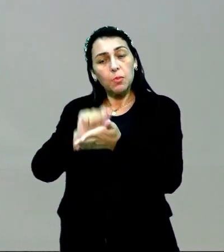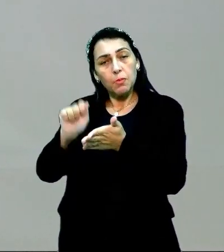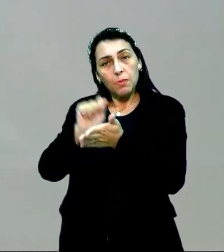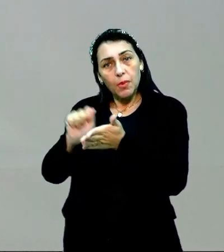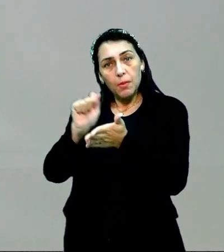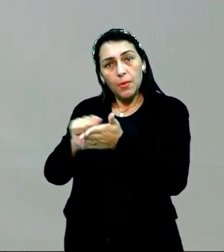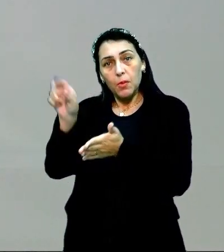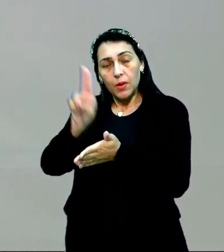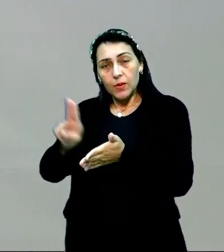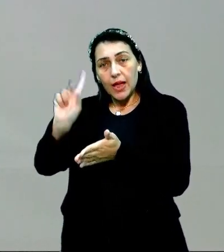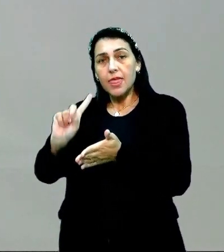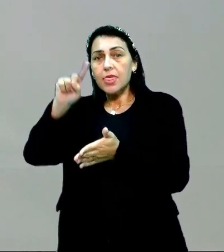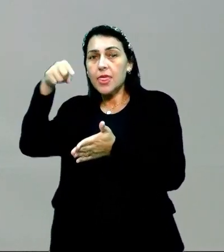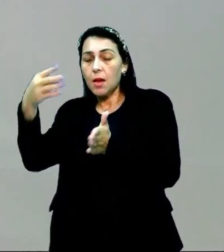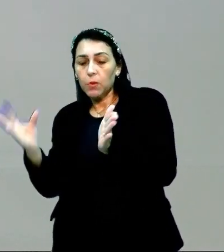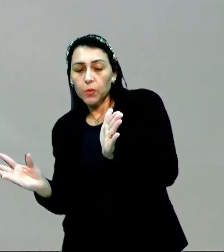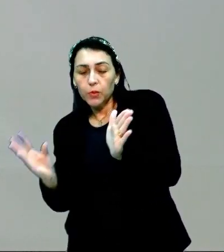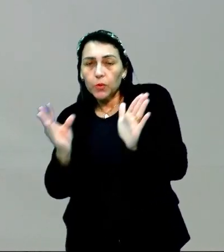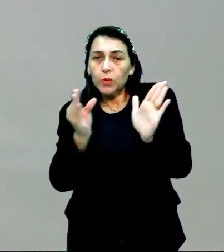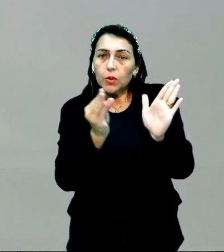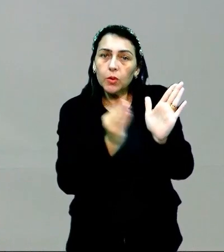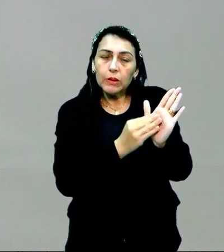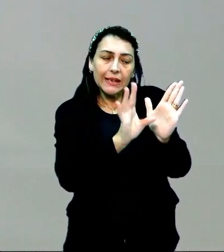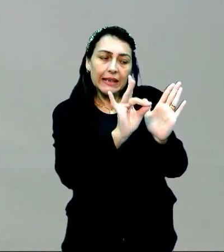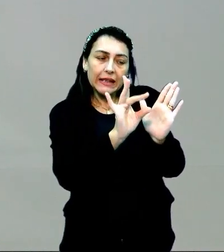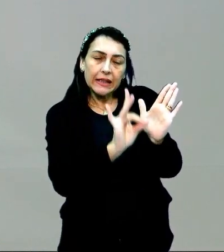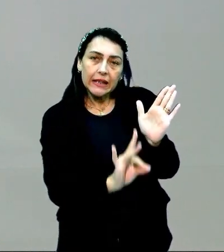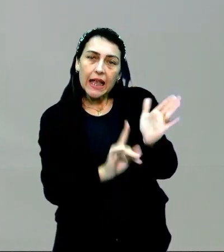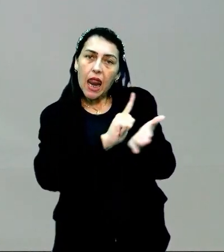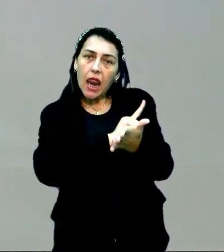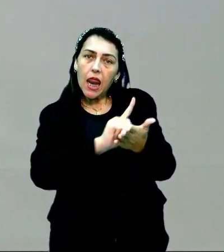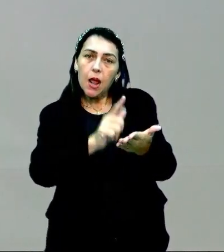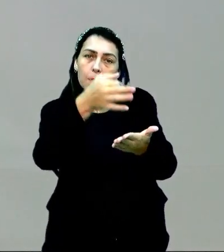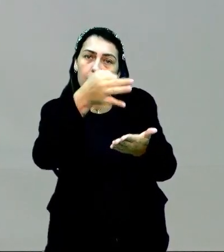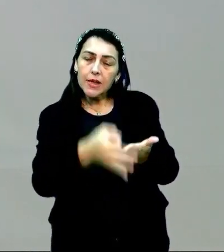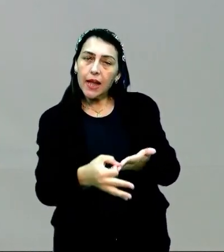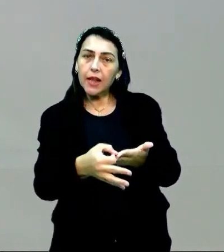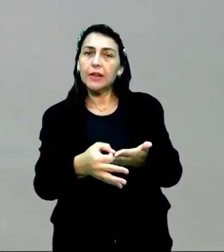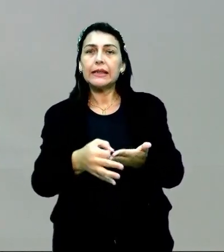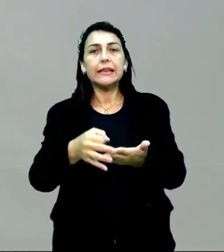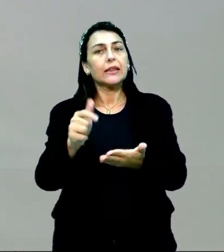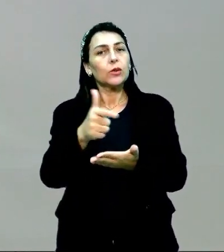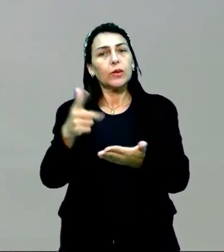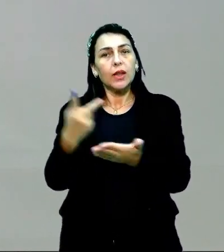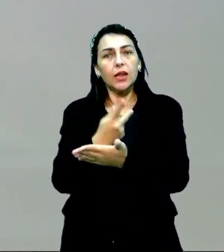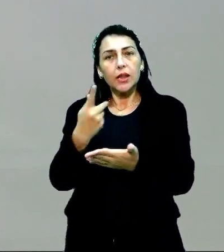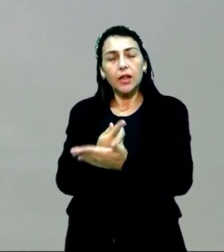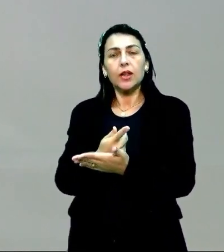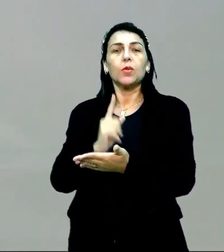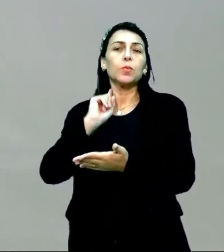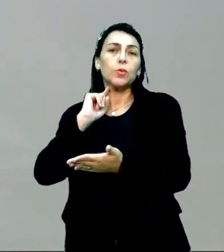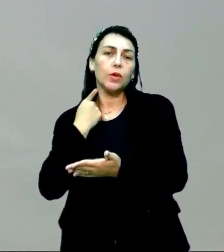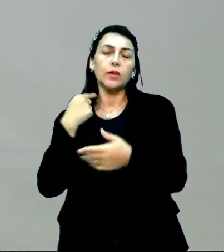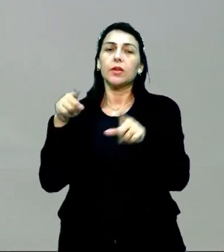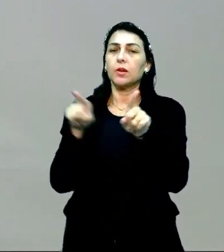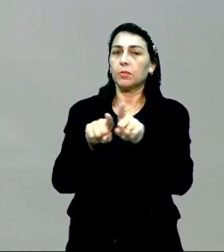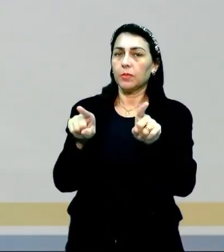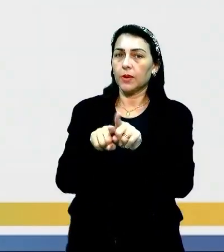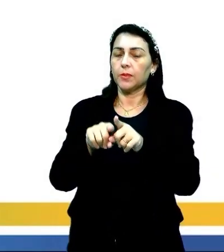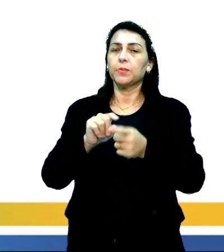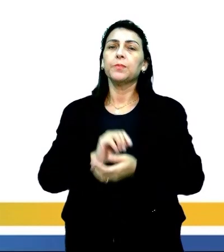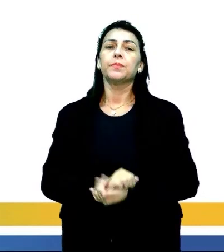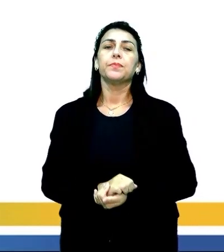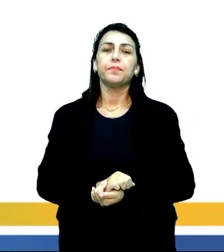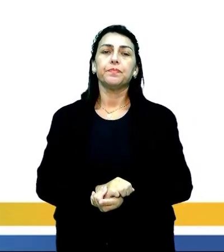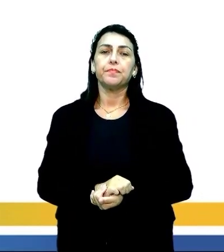local apropriado e aí depois que a sua redação estiver totalmente correta, é que você vai passar limpo para a folha oficial.